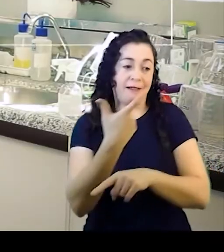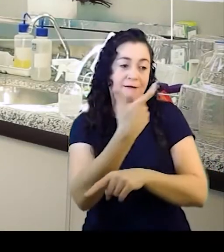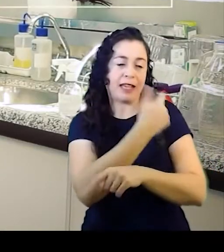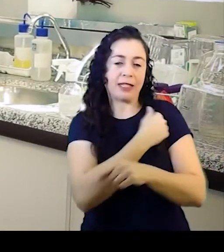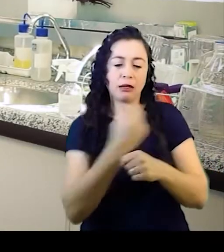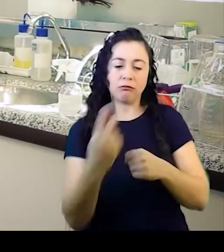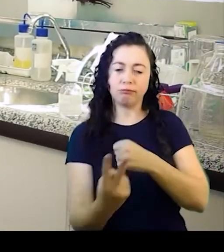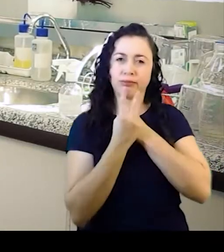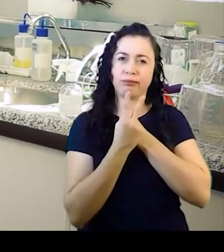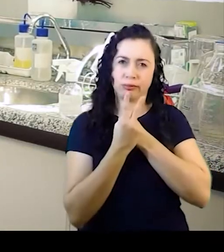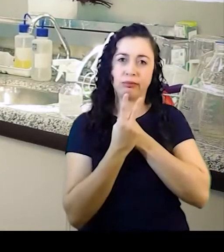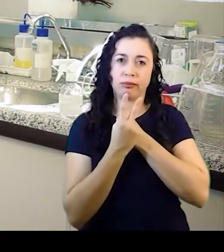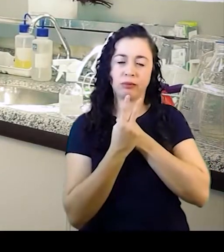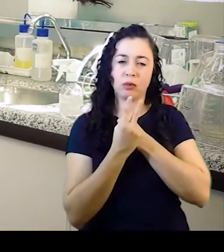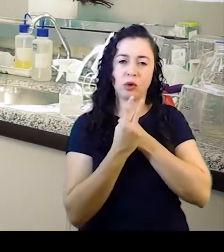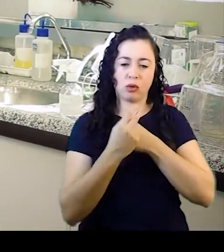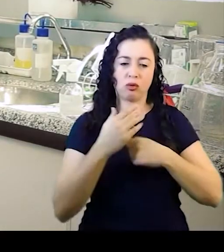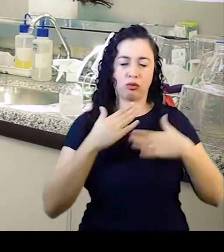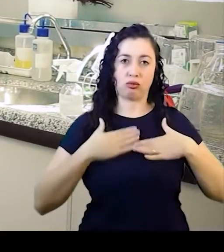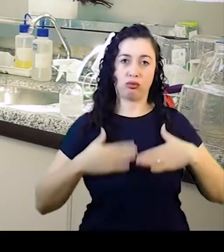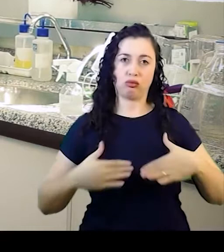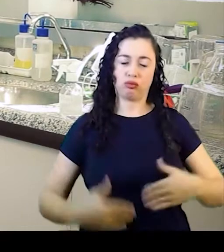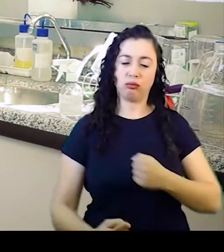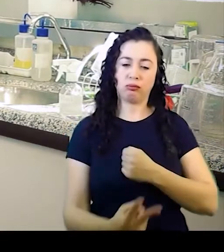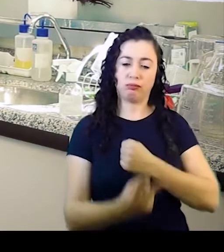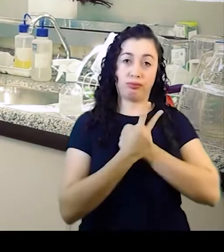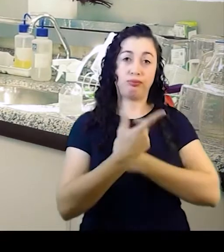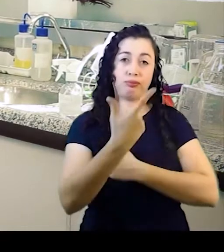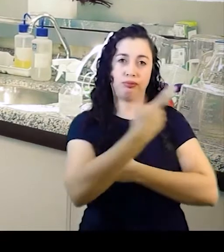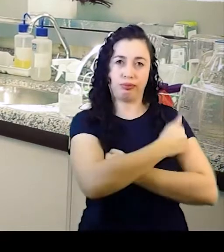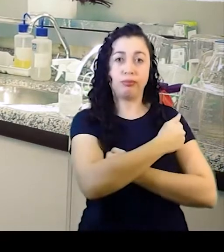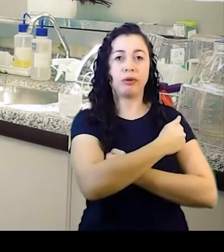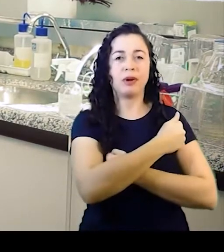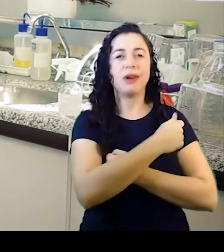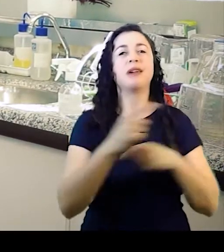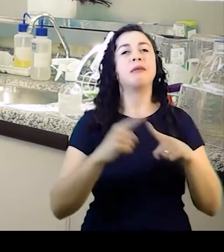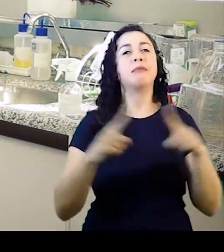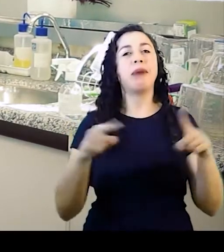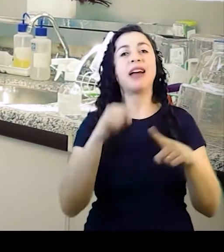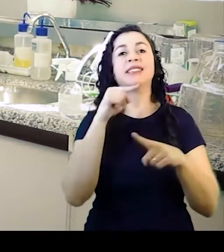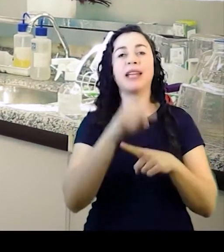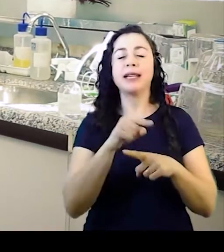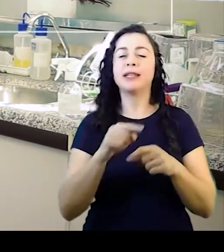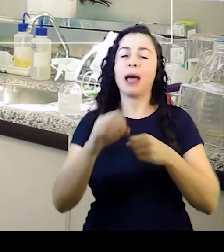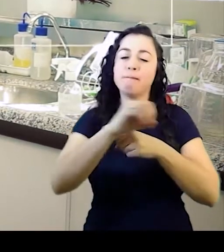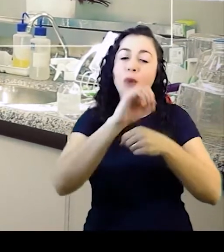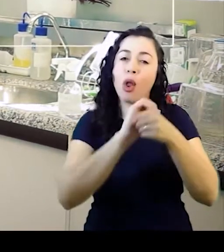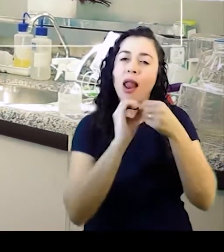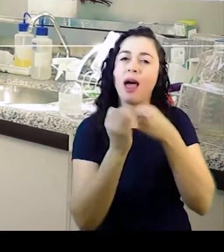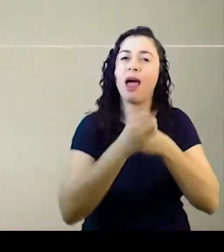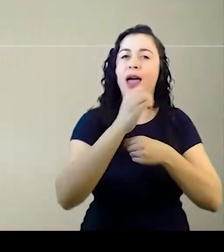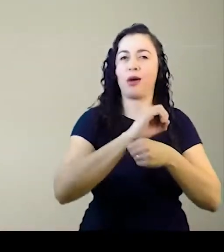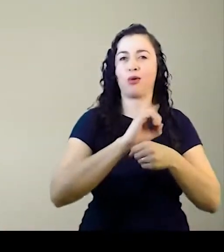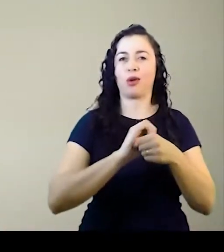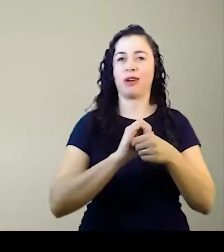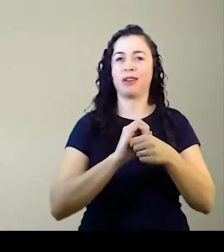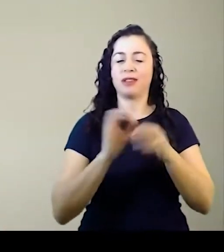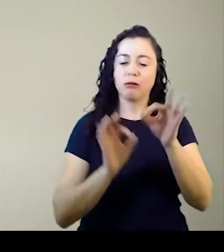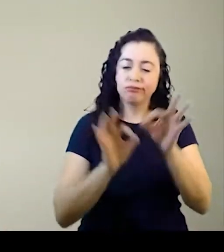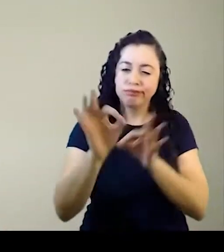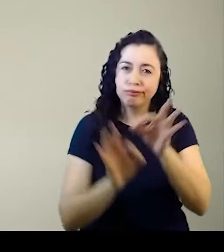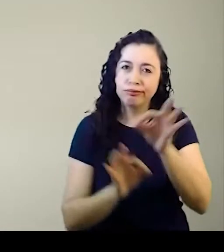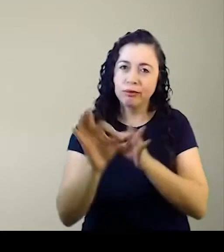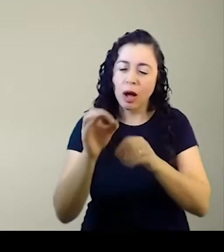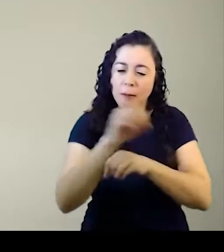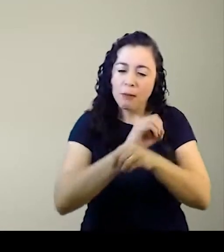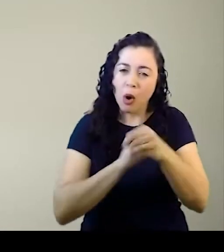proteína, que é o clássico do sistema imune, ele é no nível molecular. Então são moléculas, né, proteínas que